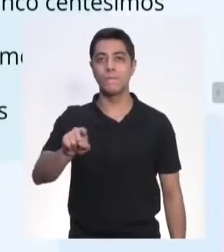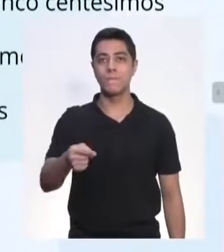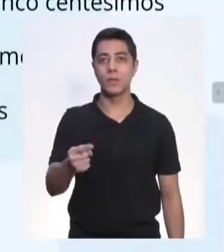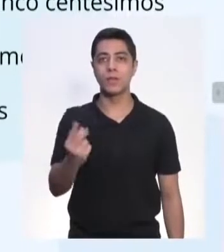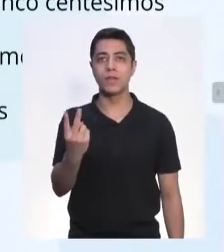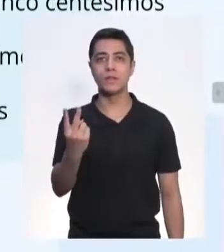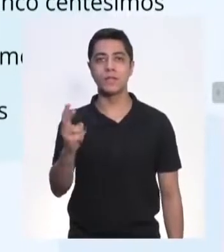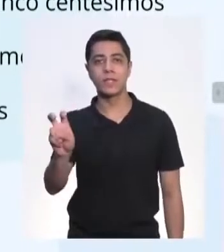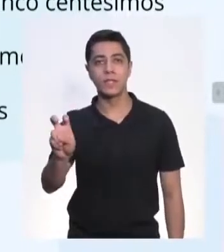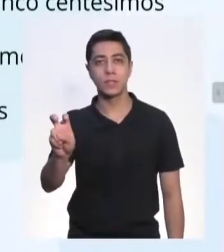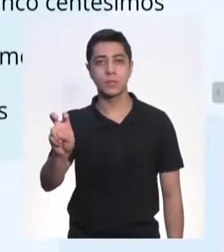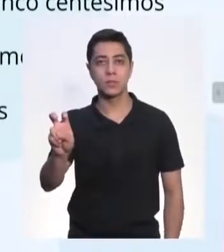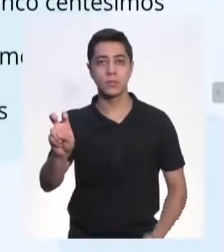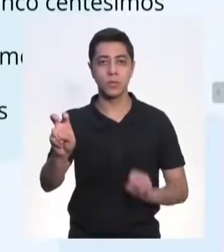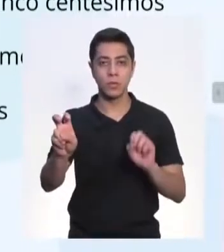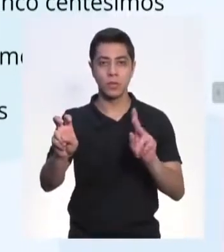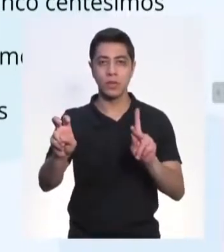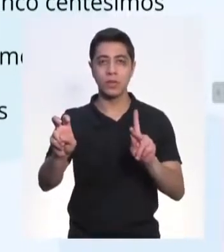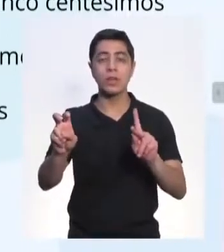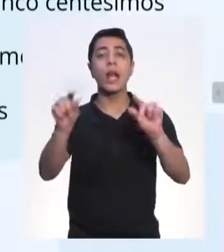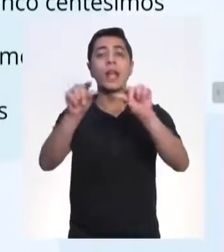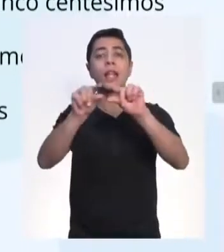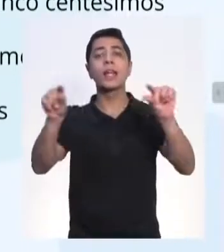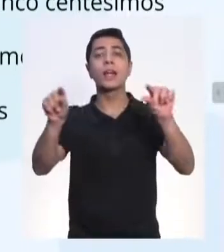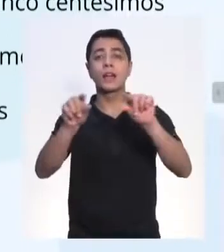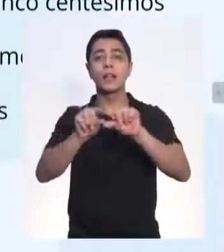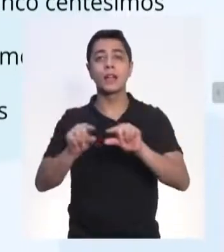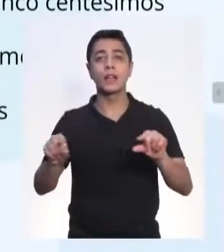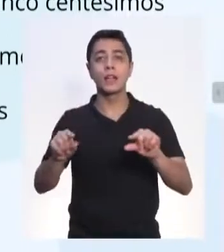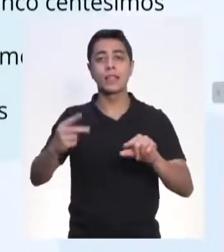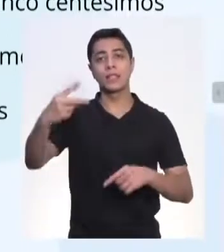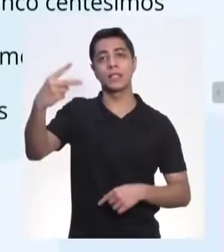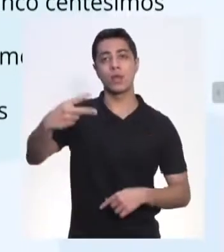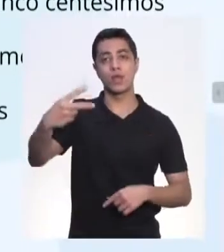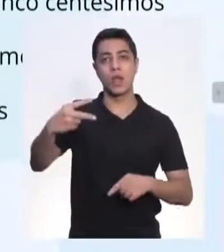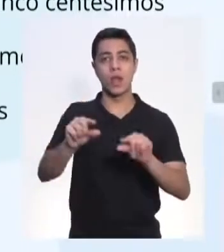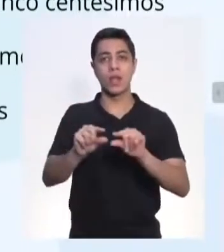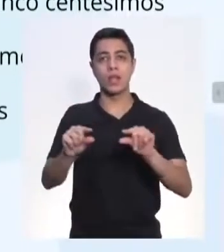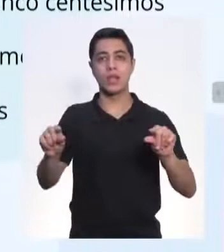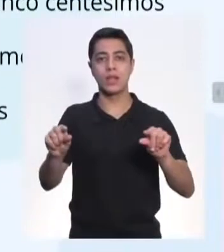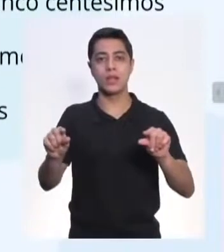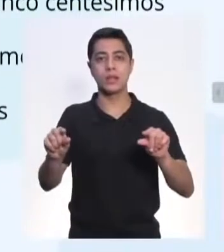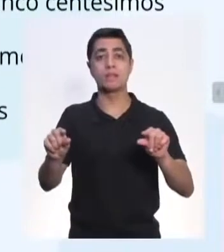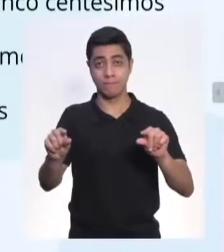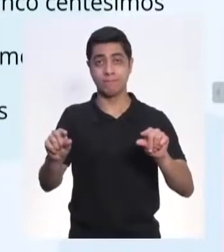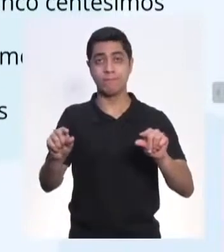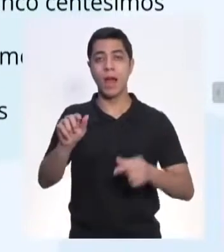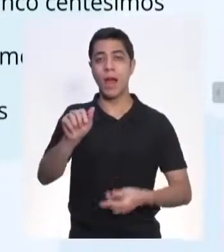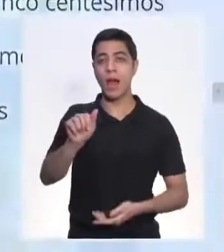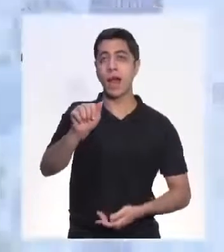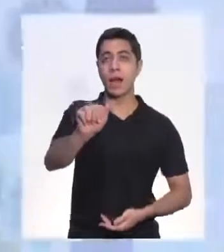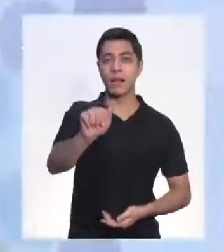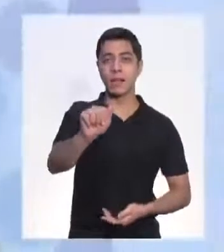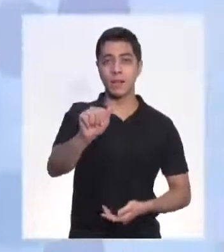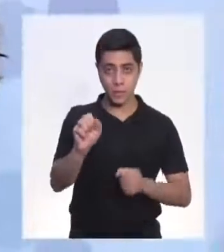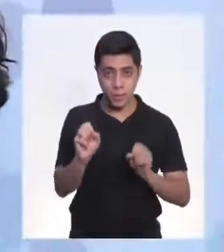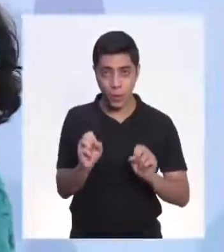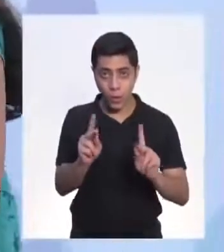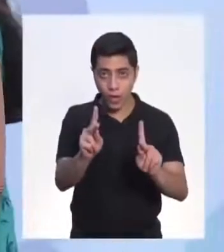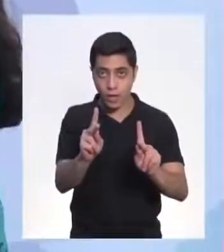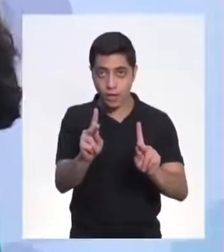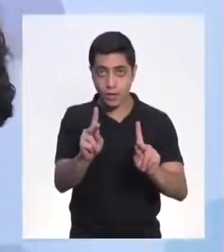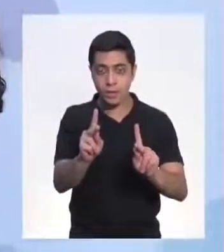centésimos, que está aqui na nossa segunda linha, certo? Então aqui é a letra A, ok? Muito